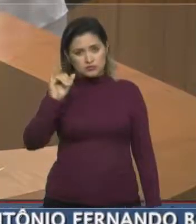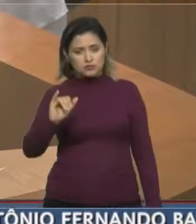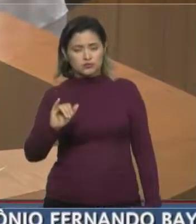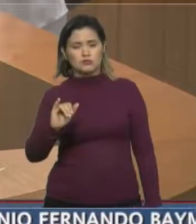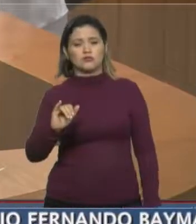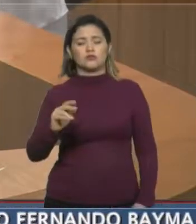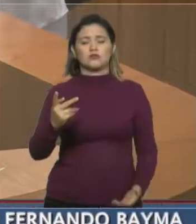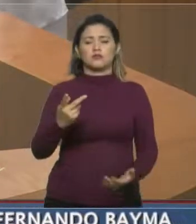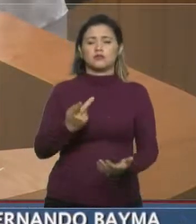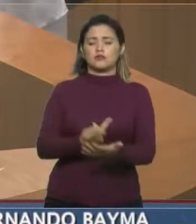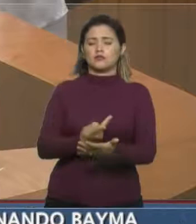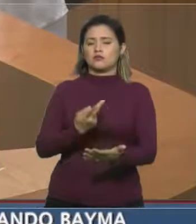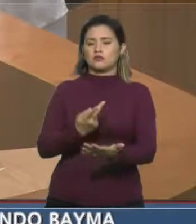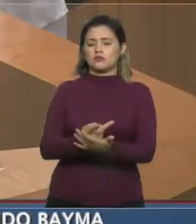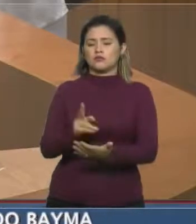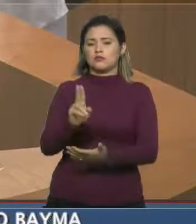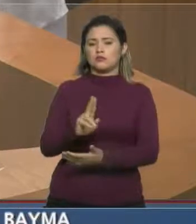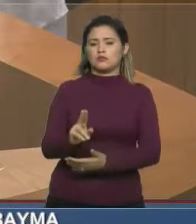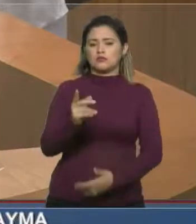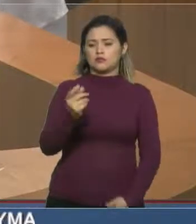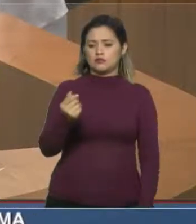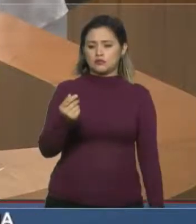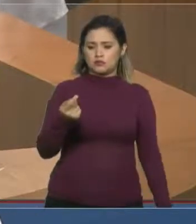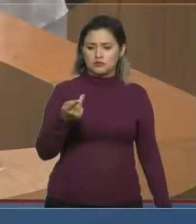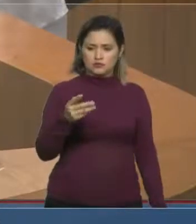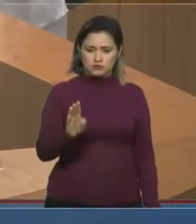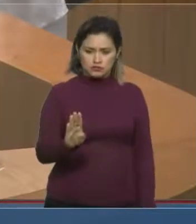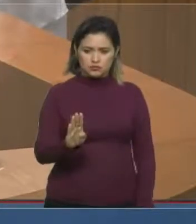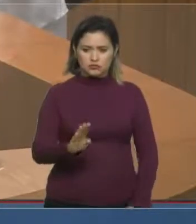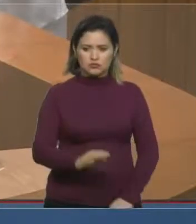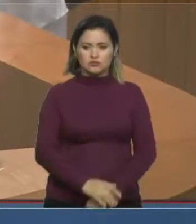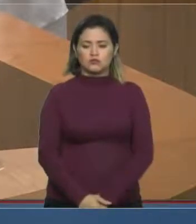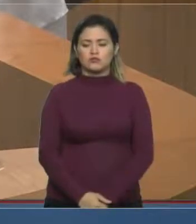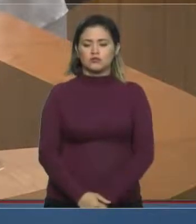público. Portanto, é outra nobre missão que alistou.